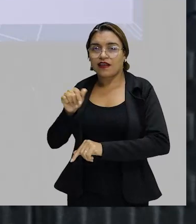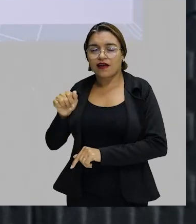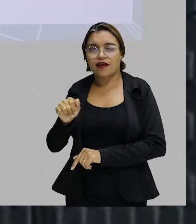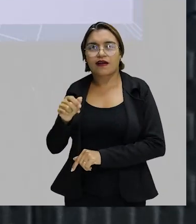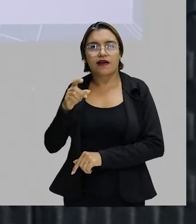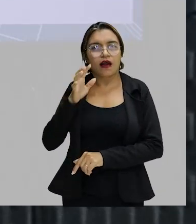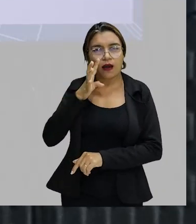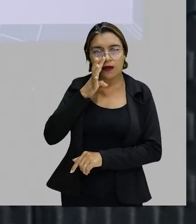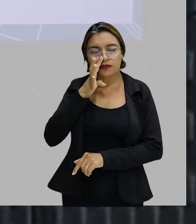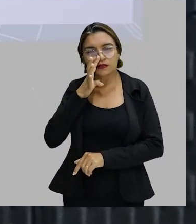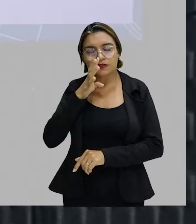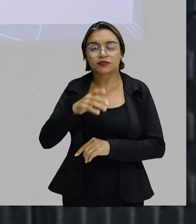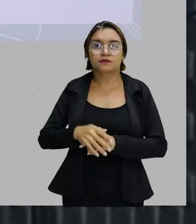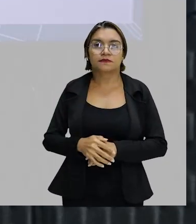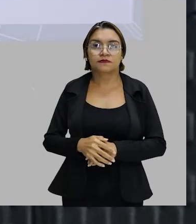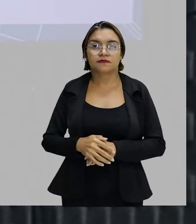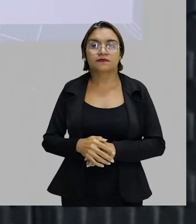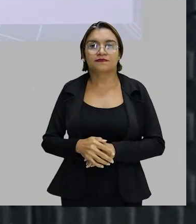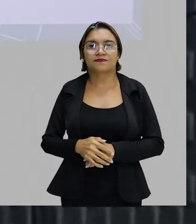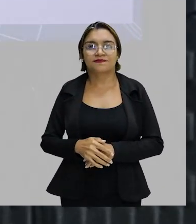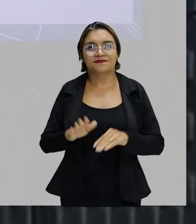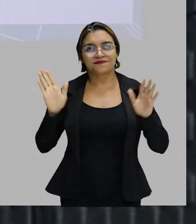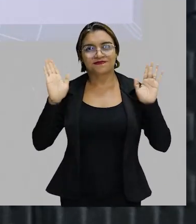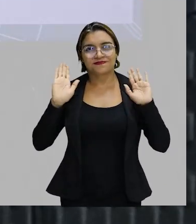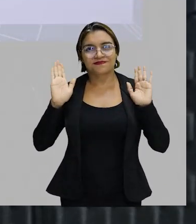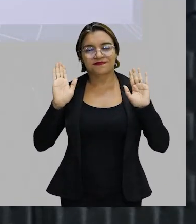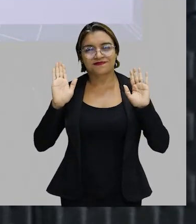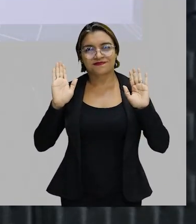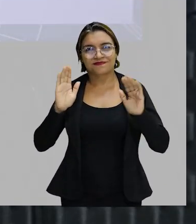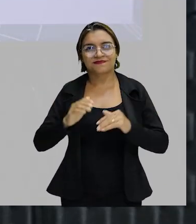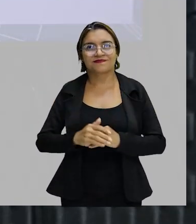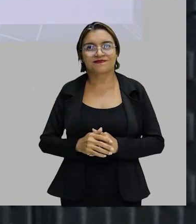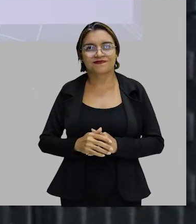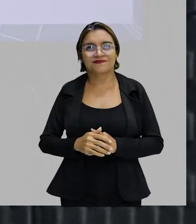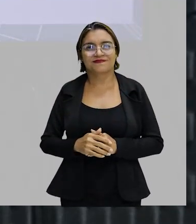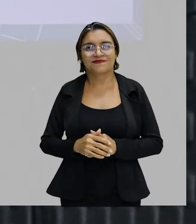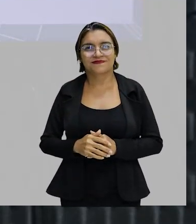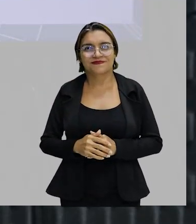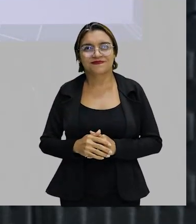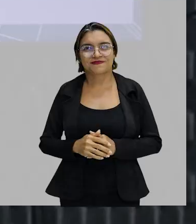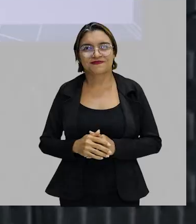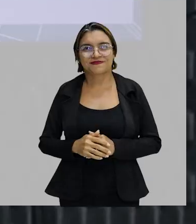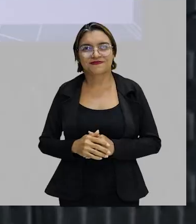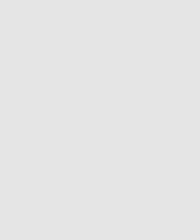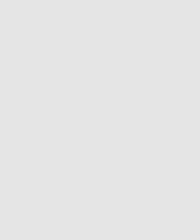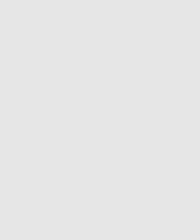YouTube plataforma Gonçalves Dias e até a nossa próxima aula vamos para cima